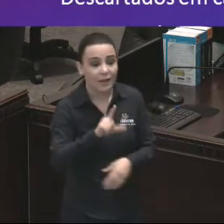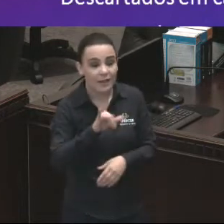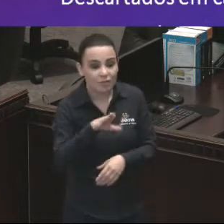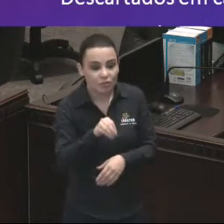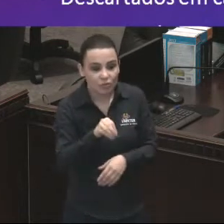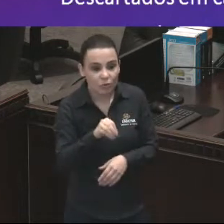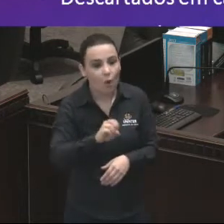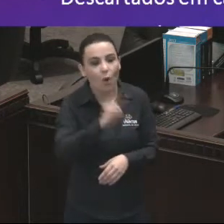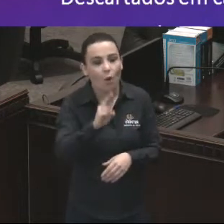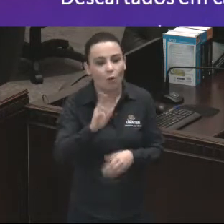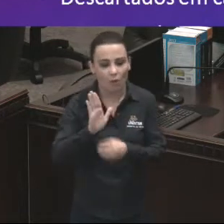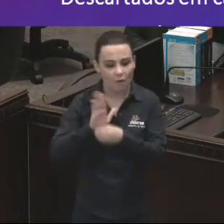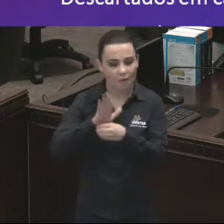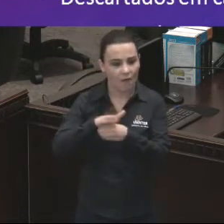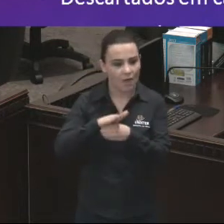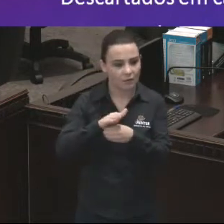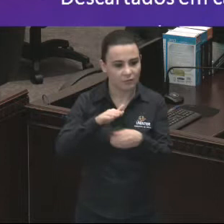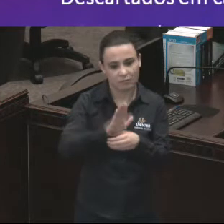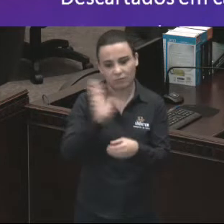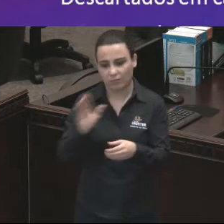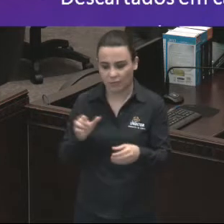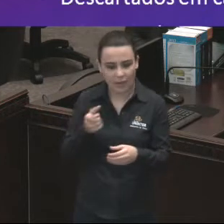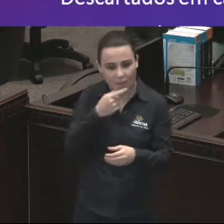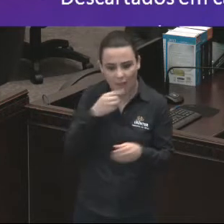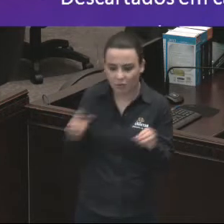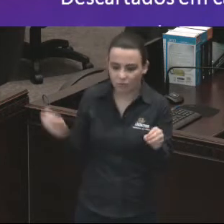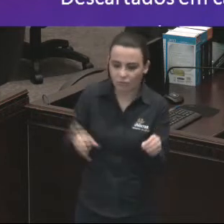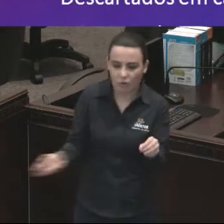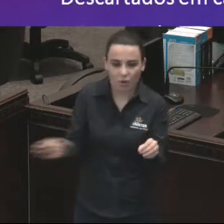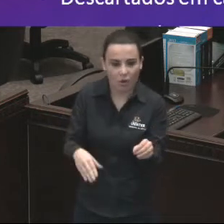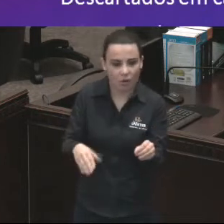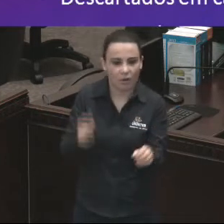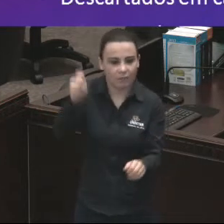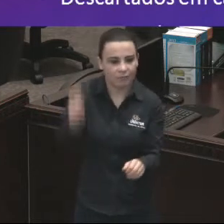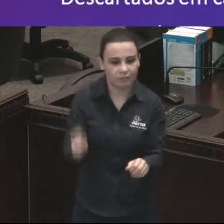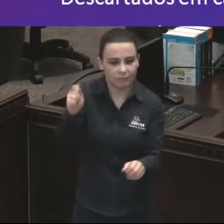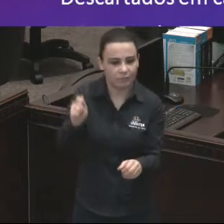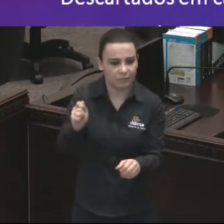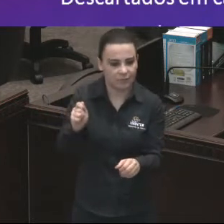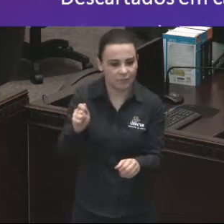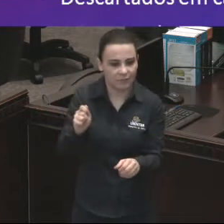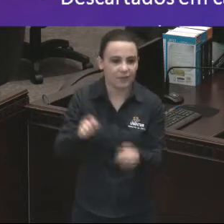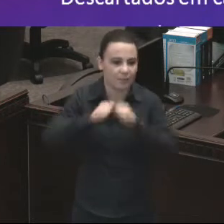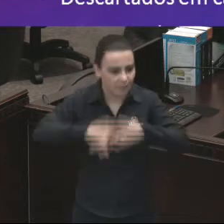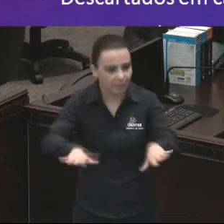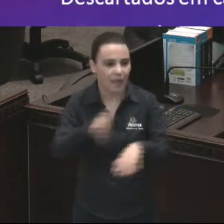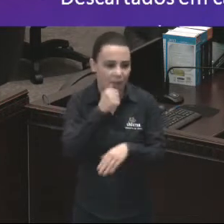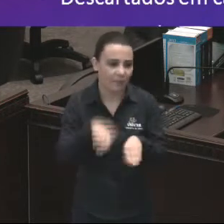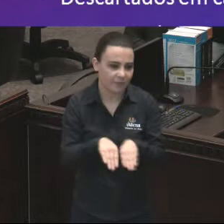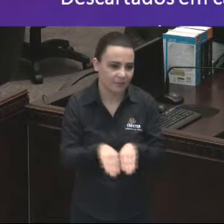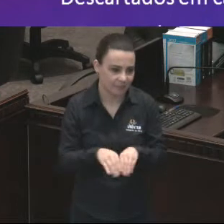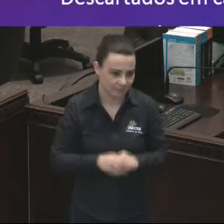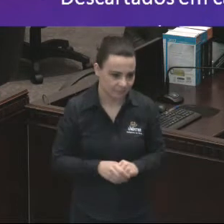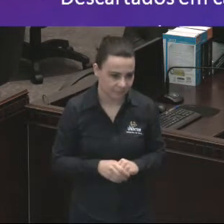por exemplo, o lodo das estações de tratamento. Quando a gente tem estações de tratamento, a gente tem esse material, como ele é